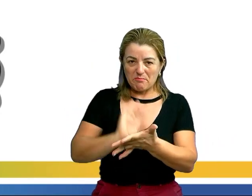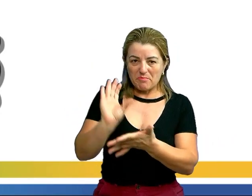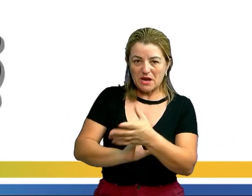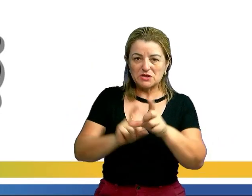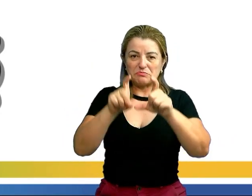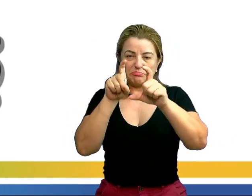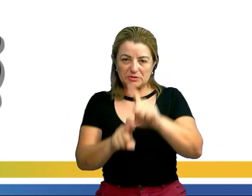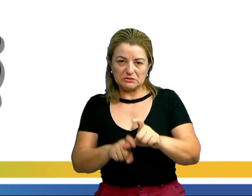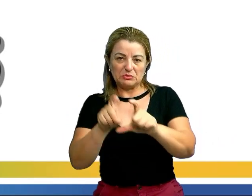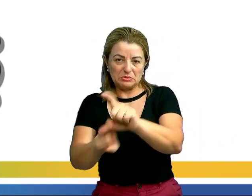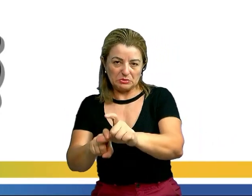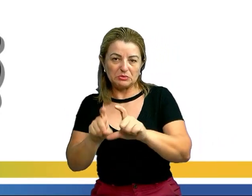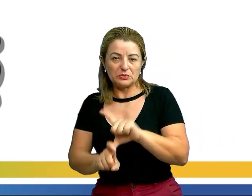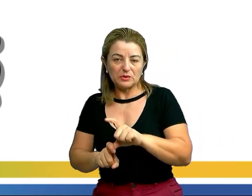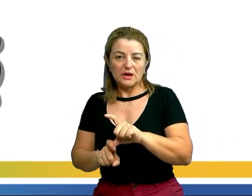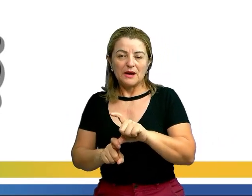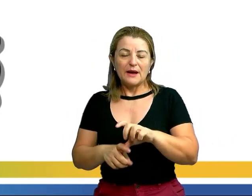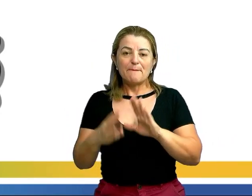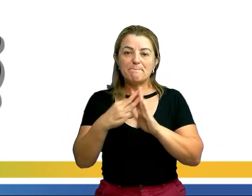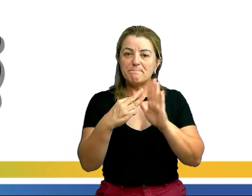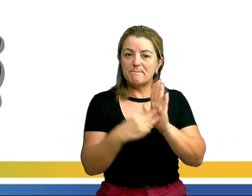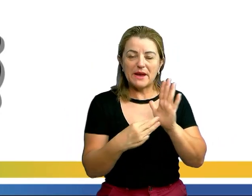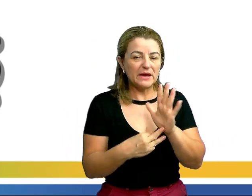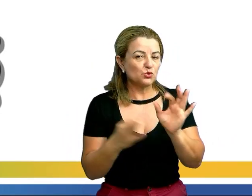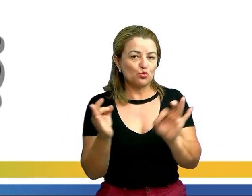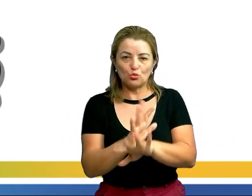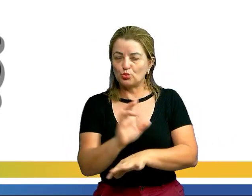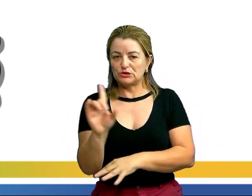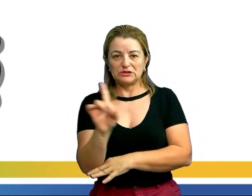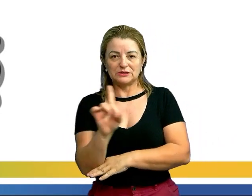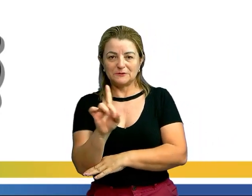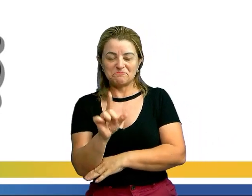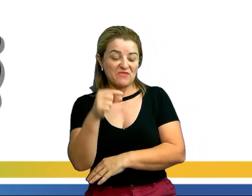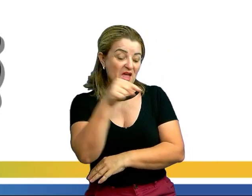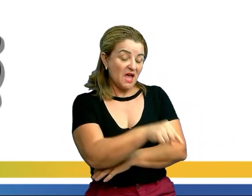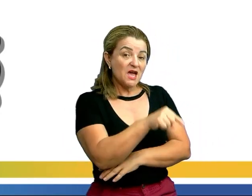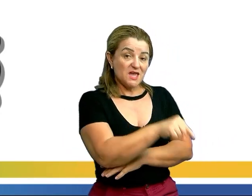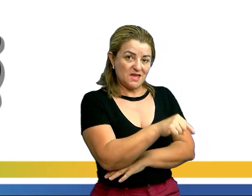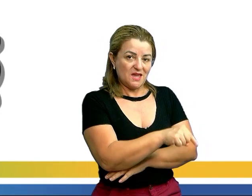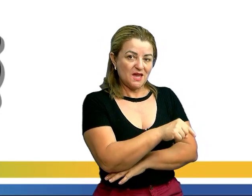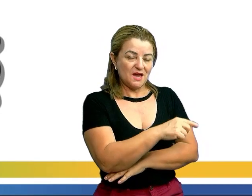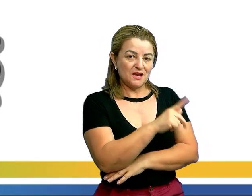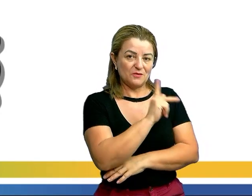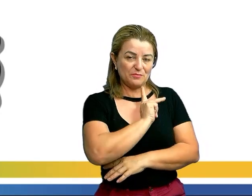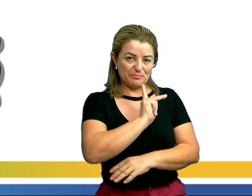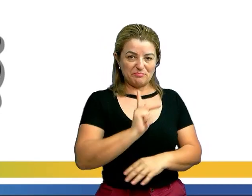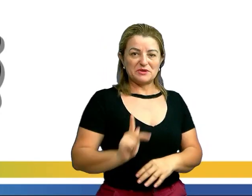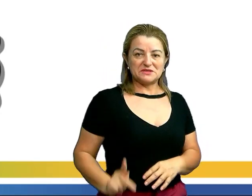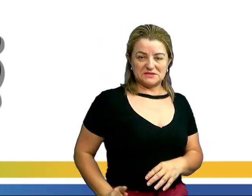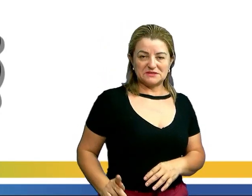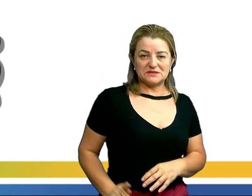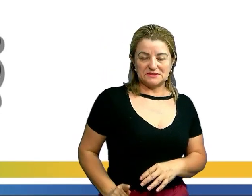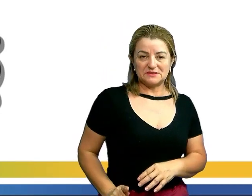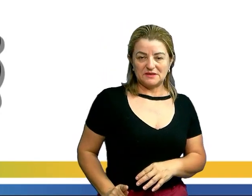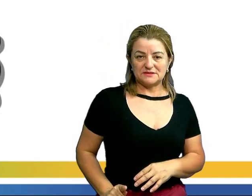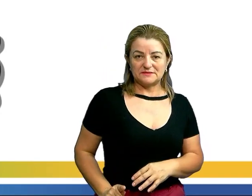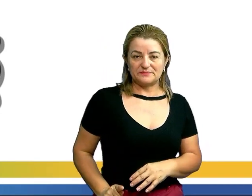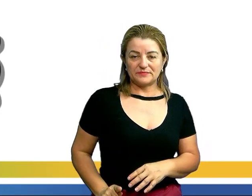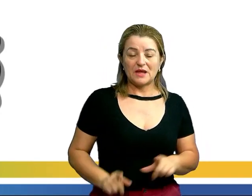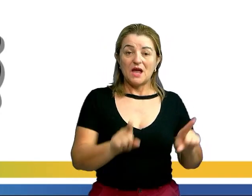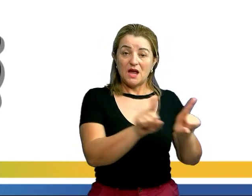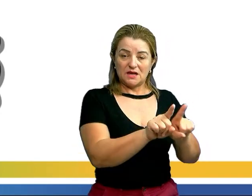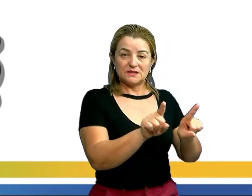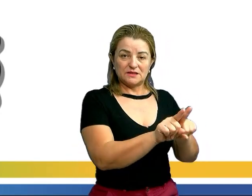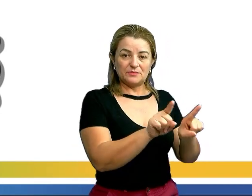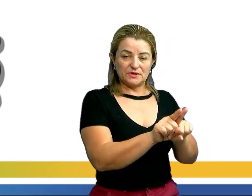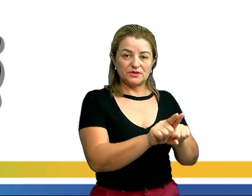que não foram concluídas. O Jânio Quadros prometia mundos e fundos que ia dar tudo certo. E ele também